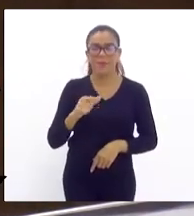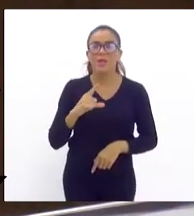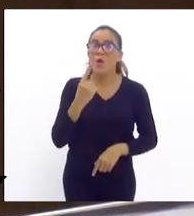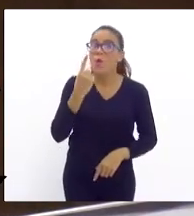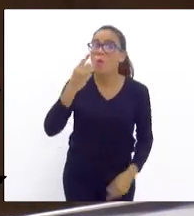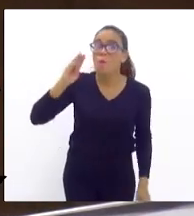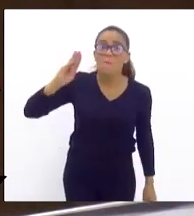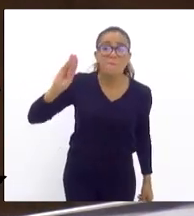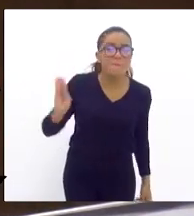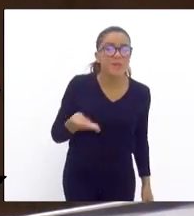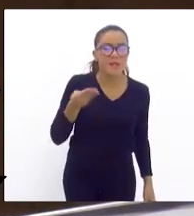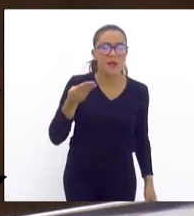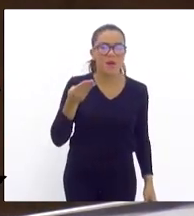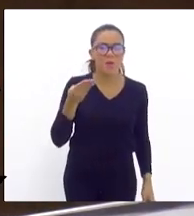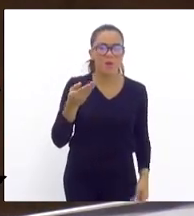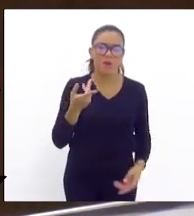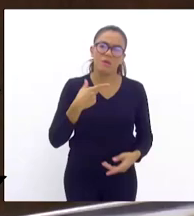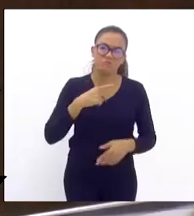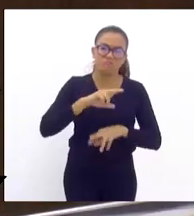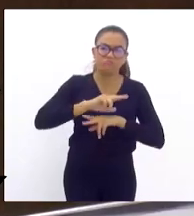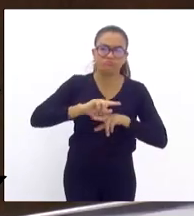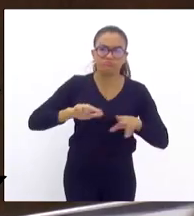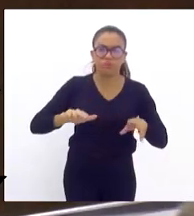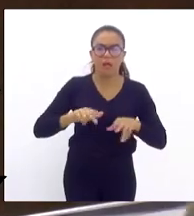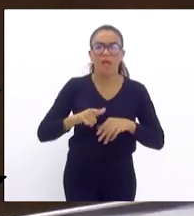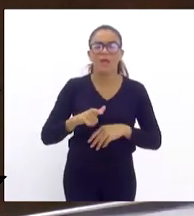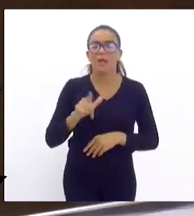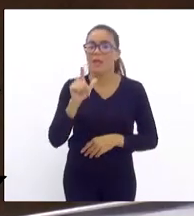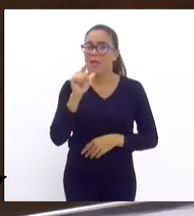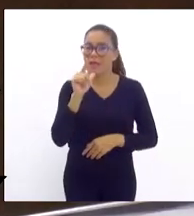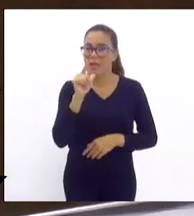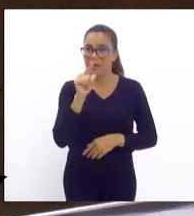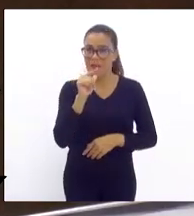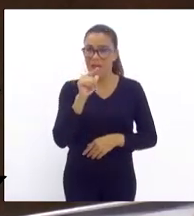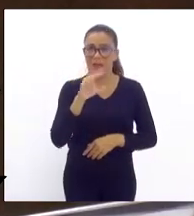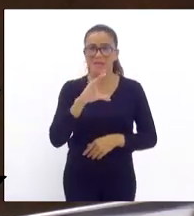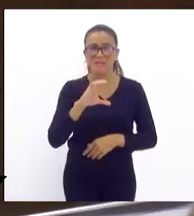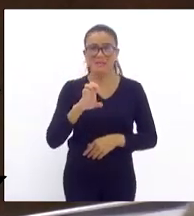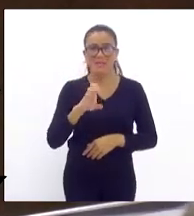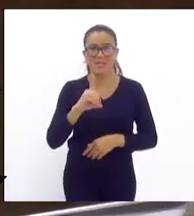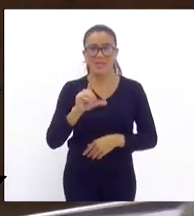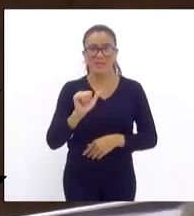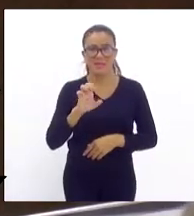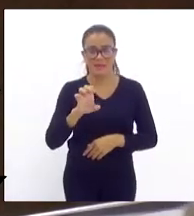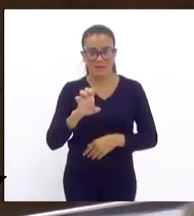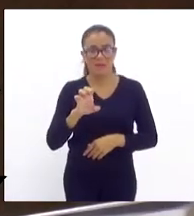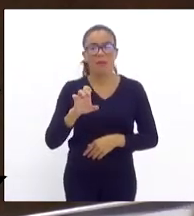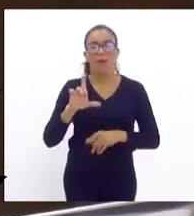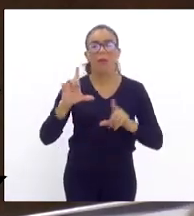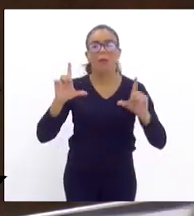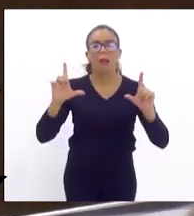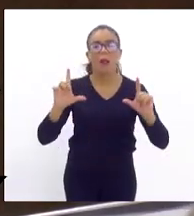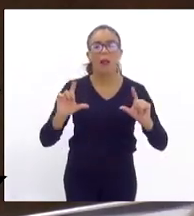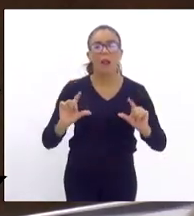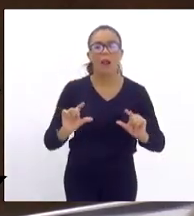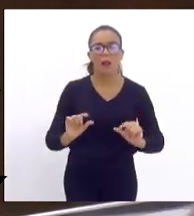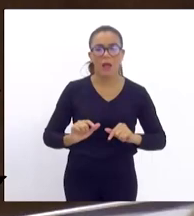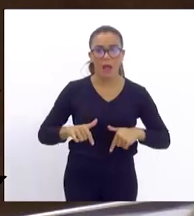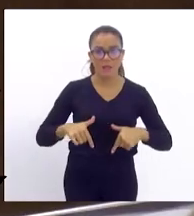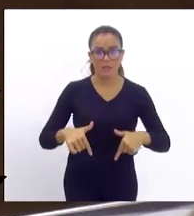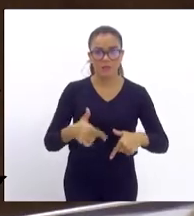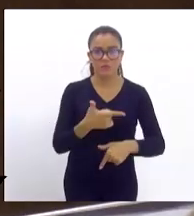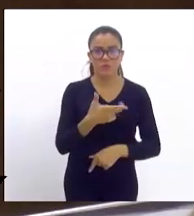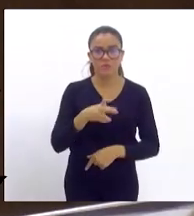um bilhão e meio de obrigação à SEDAI para investir naquela região e reduziram a ação para